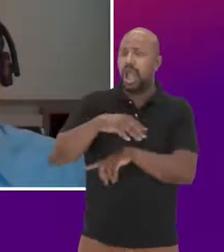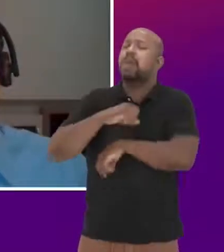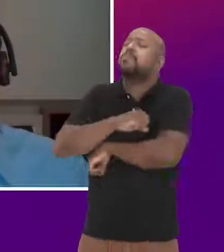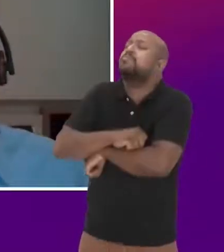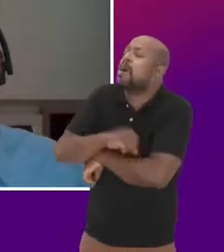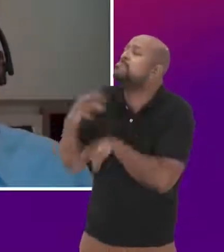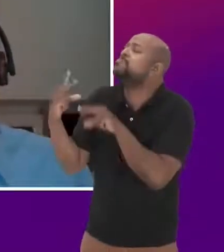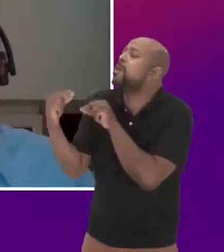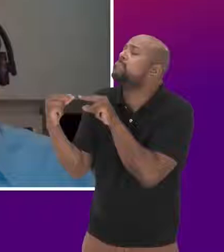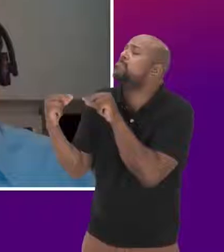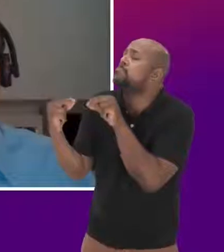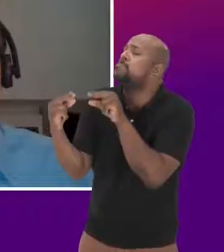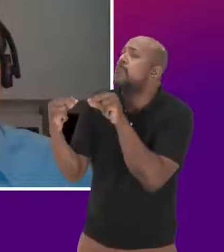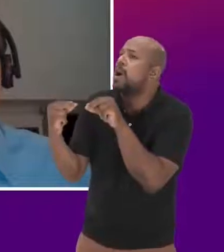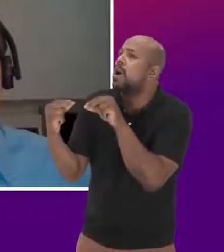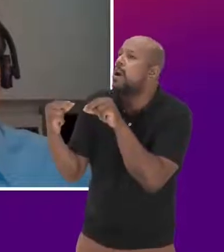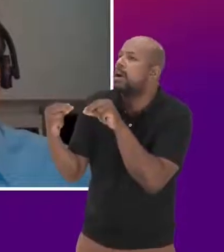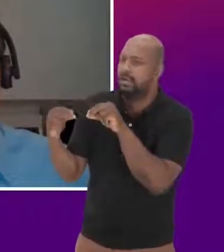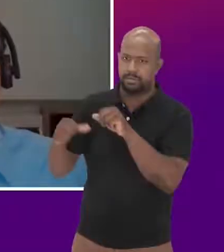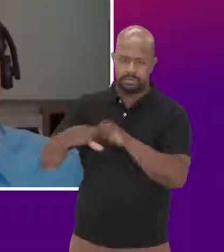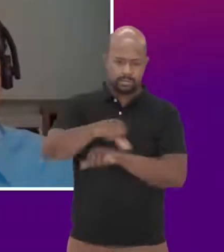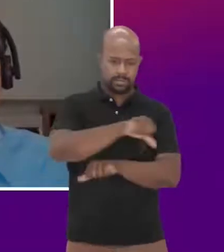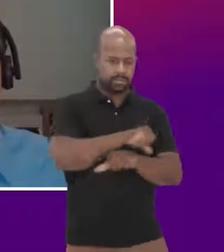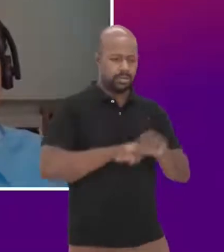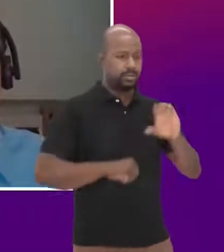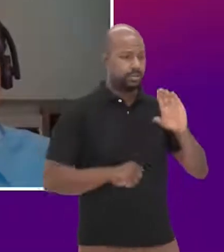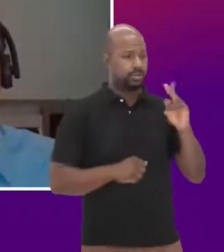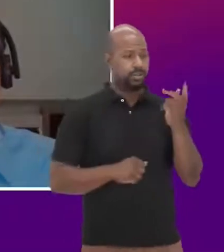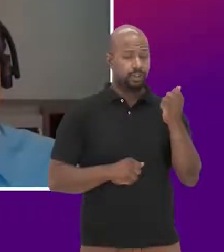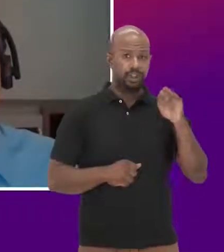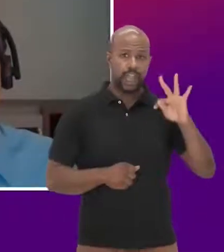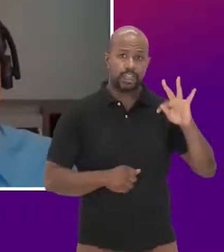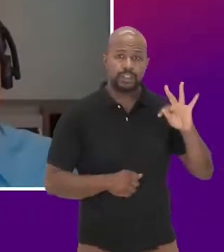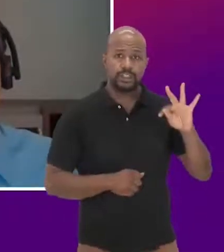Hoje isso é um chat entre Windows.